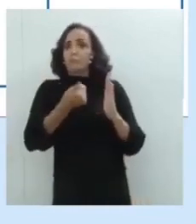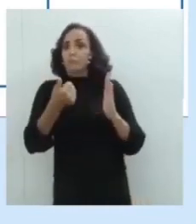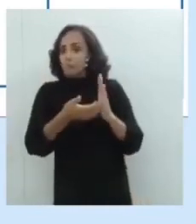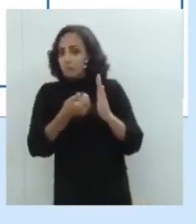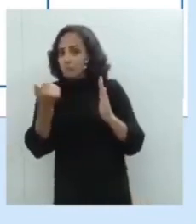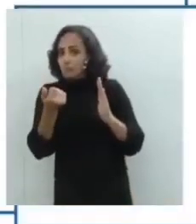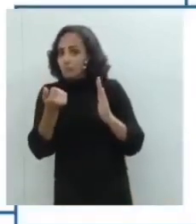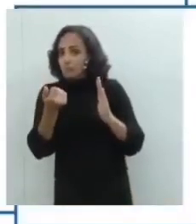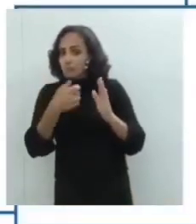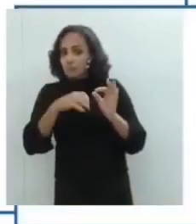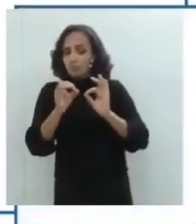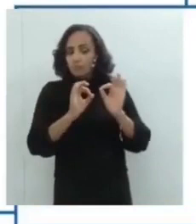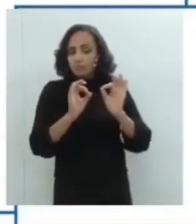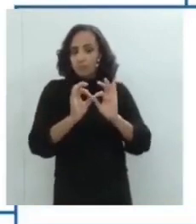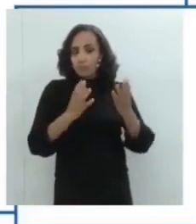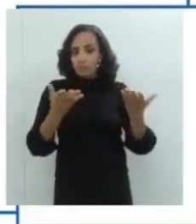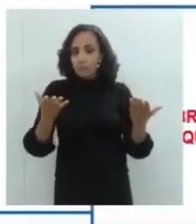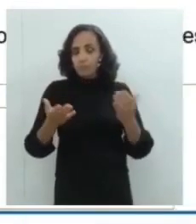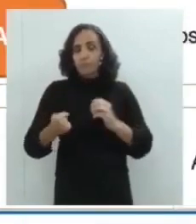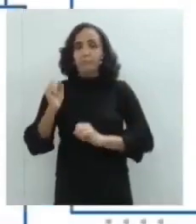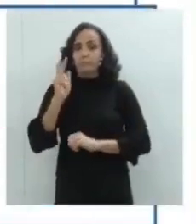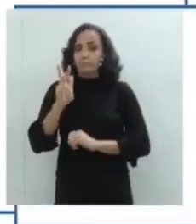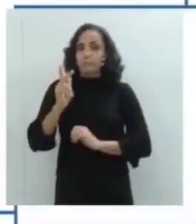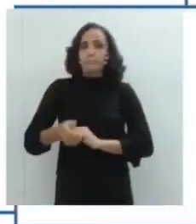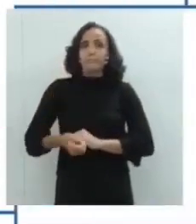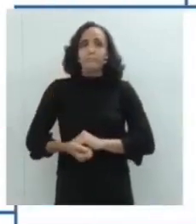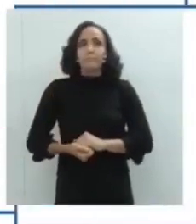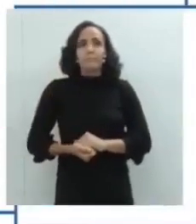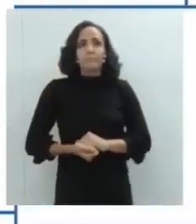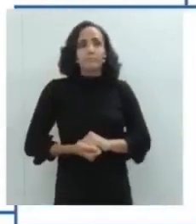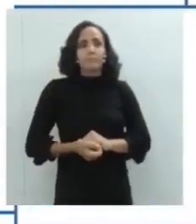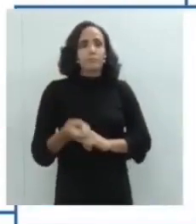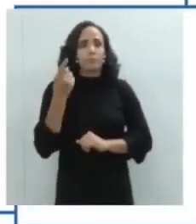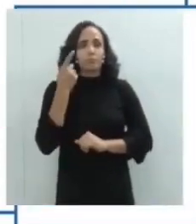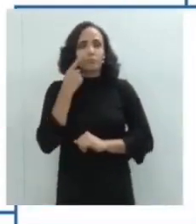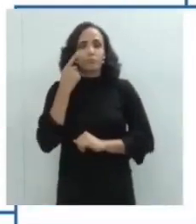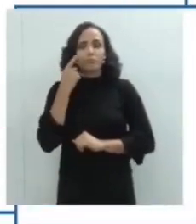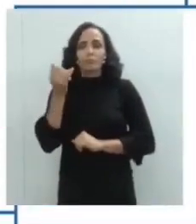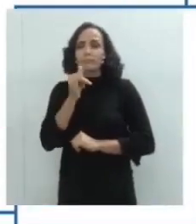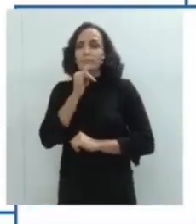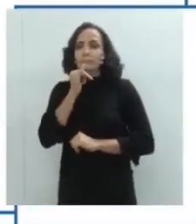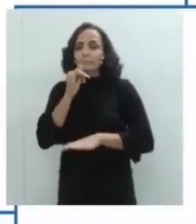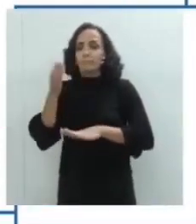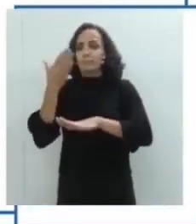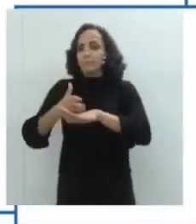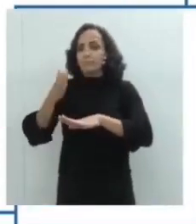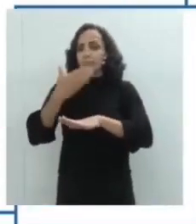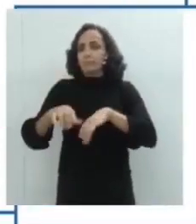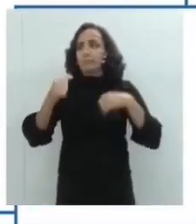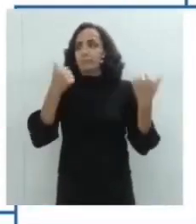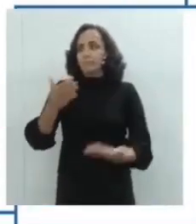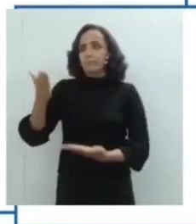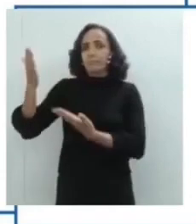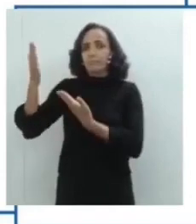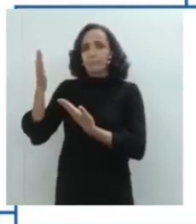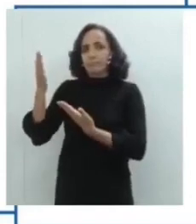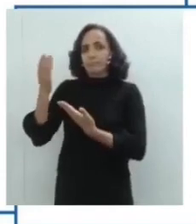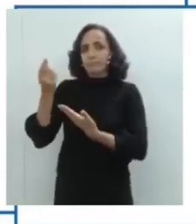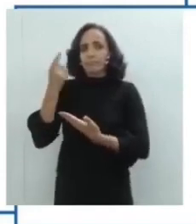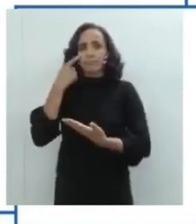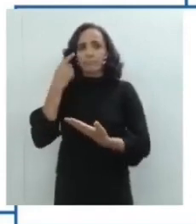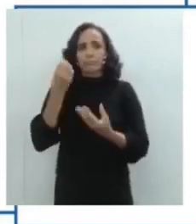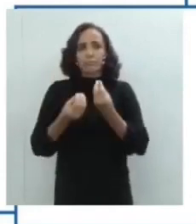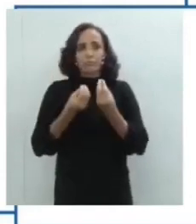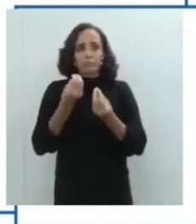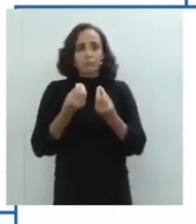lá do nosso banco de dados. Tranquilo? Veja um exemplo prático aí do select. Select